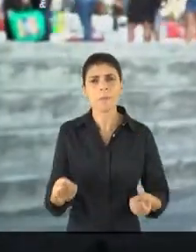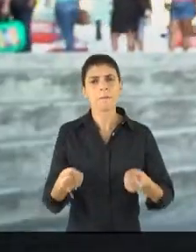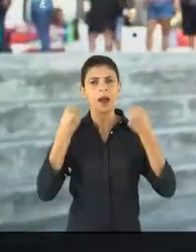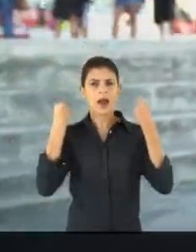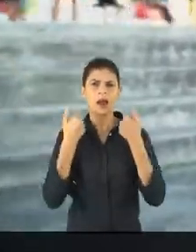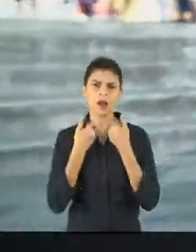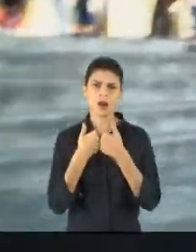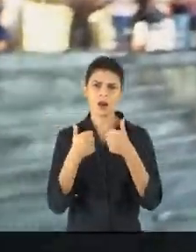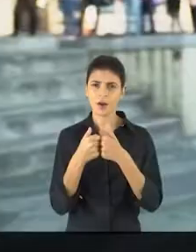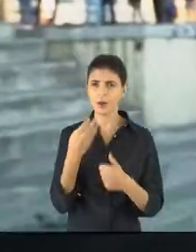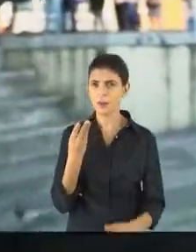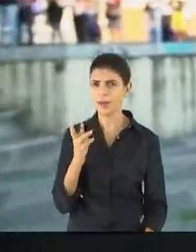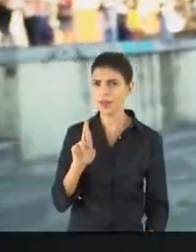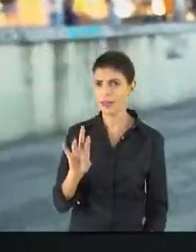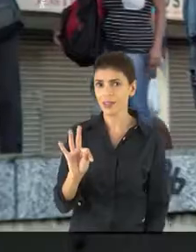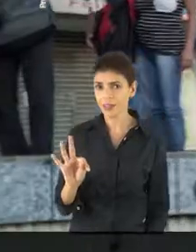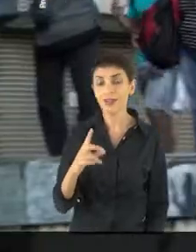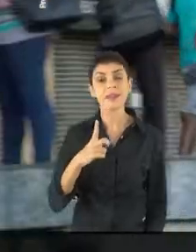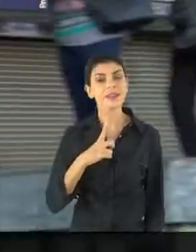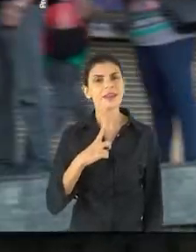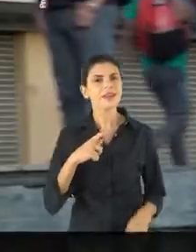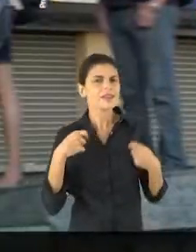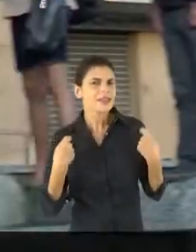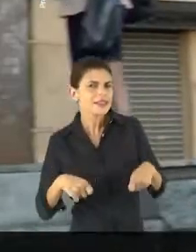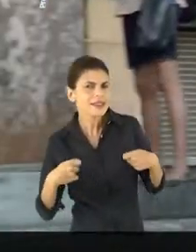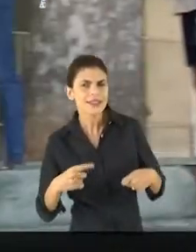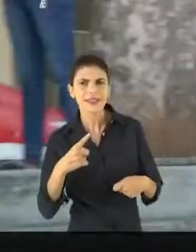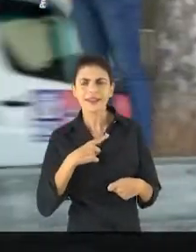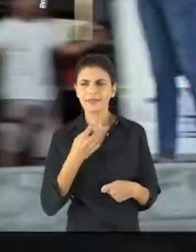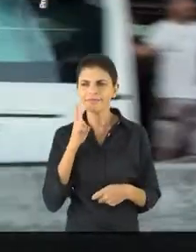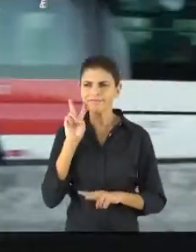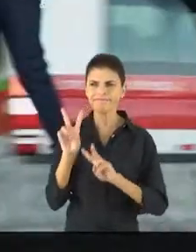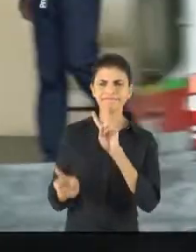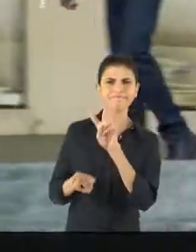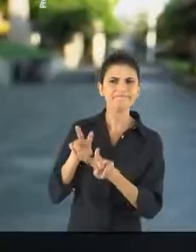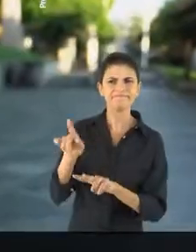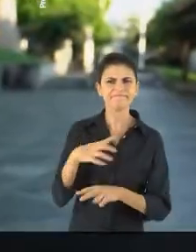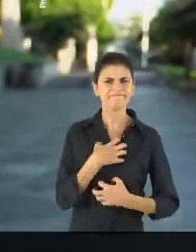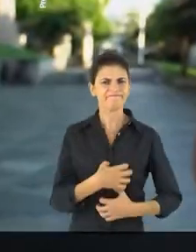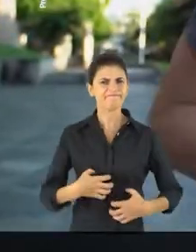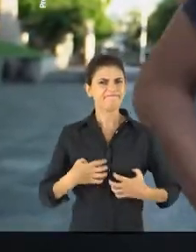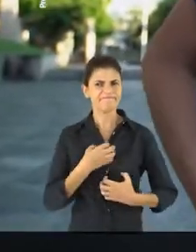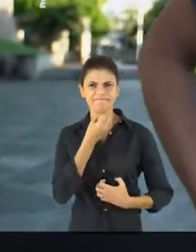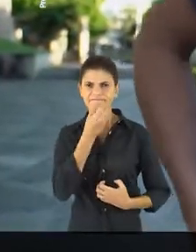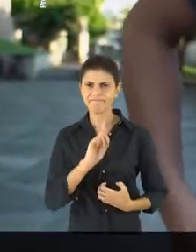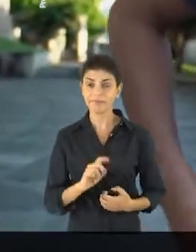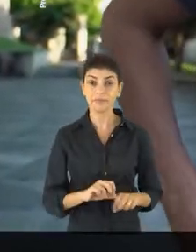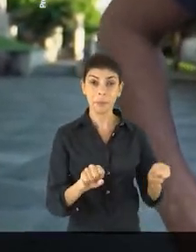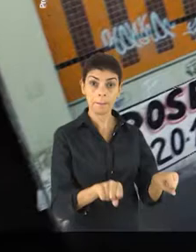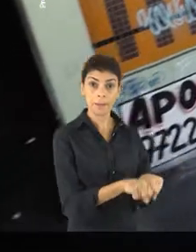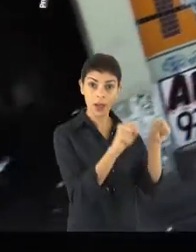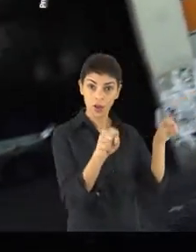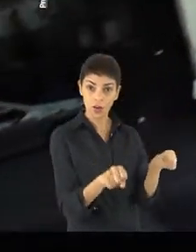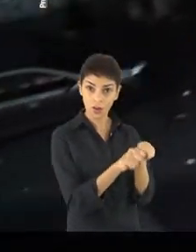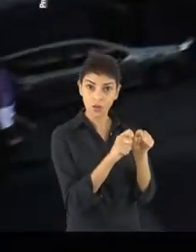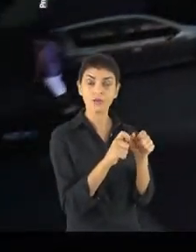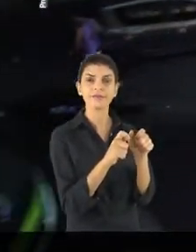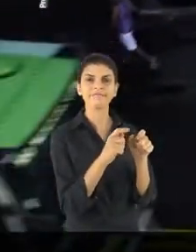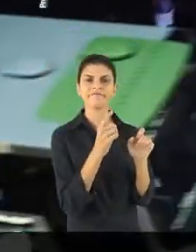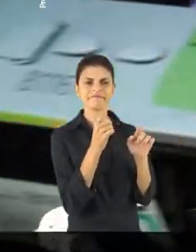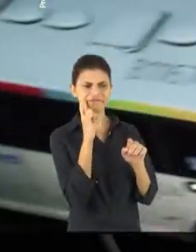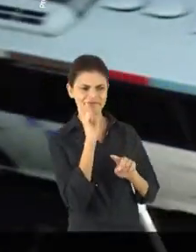cada pessoa dessa aqui tem uma história, tem uma necessidade. E o que a gente nota aqui é a insatisfação. Na